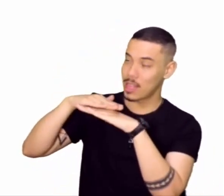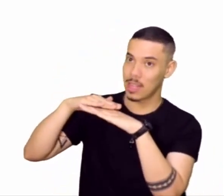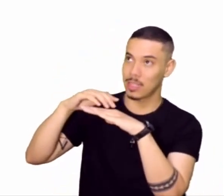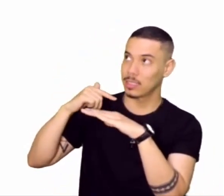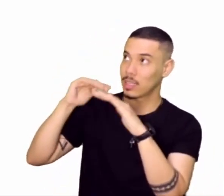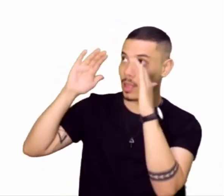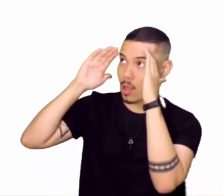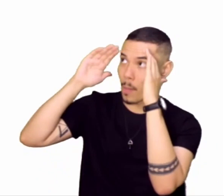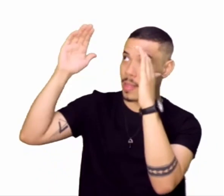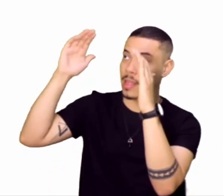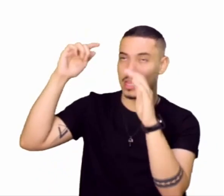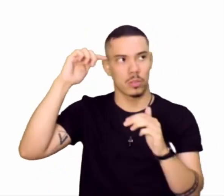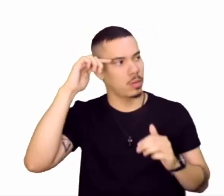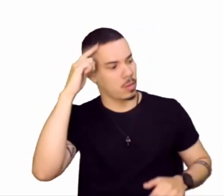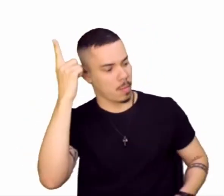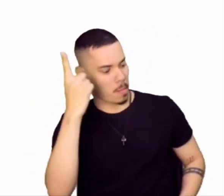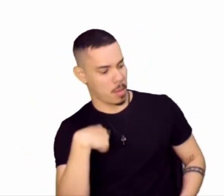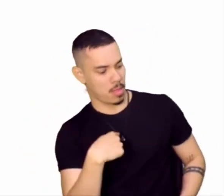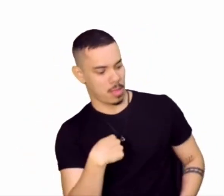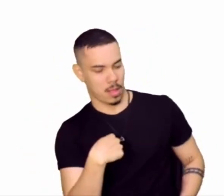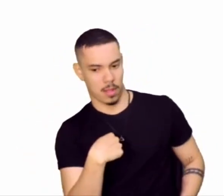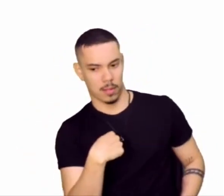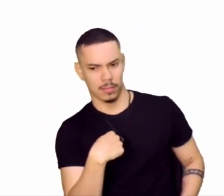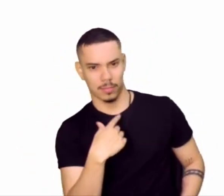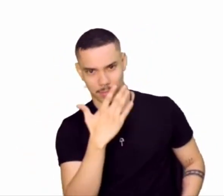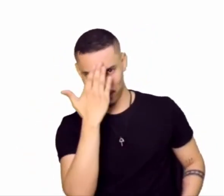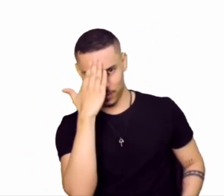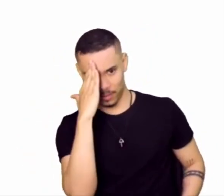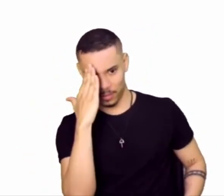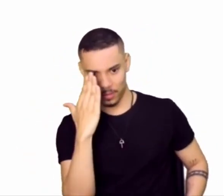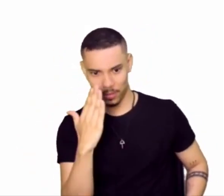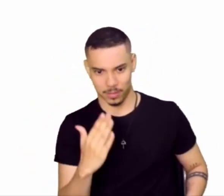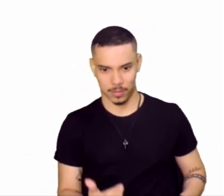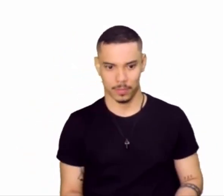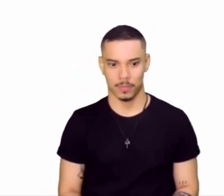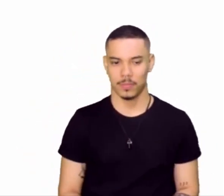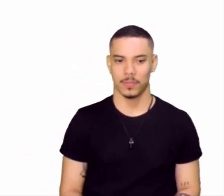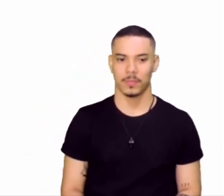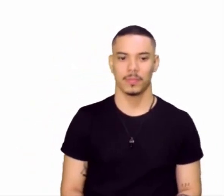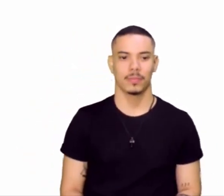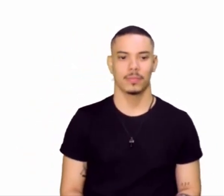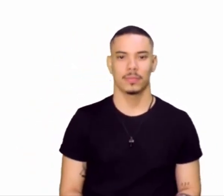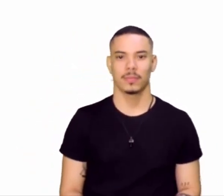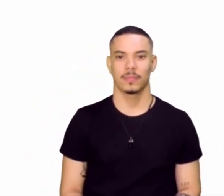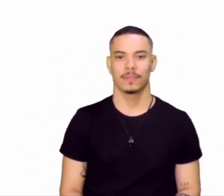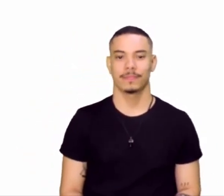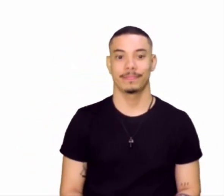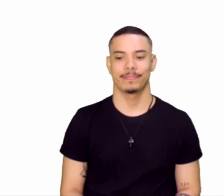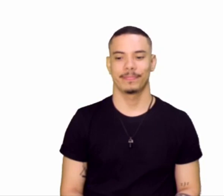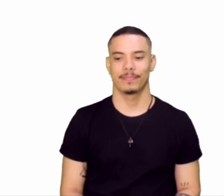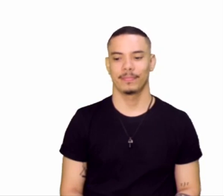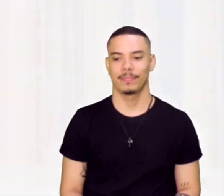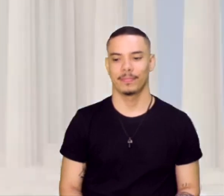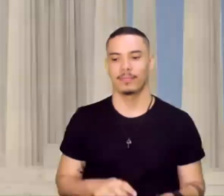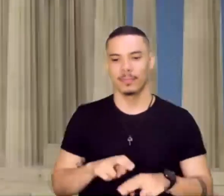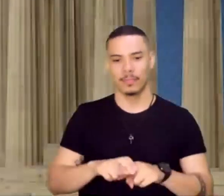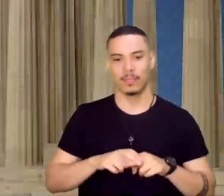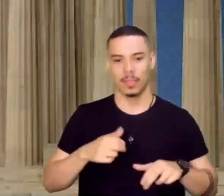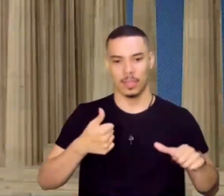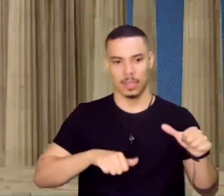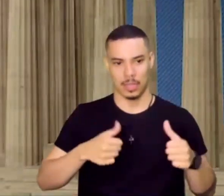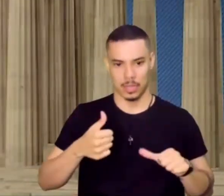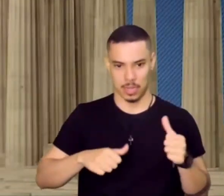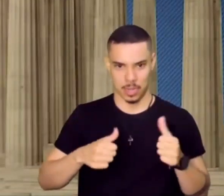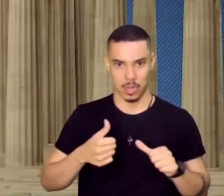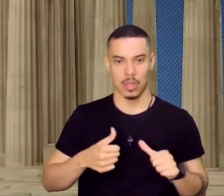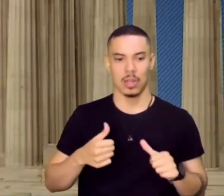nem prática de igualdade como um direito. Então fica complicado, né? Aí eles colocam essa questão de análise da hierarquia,